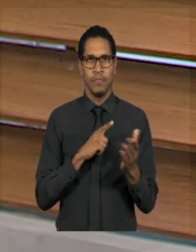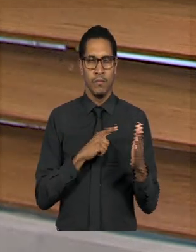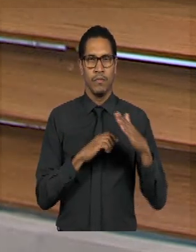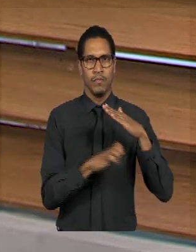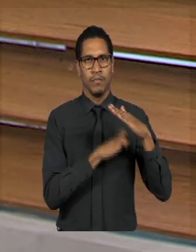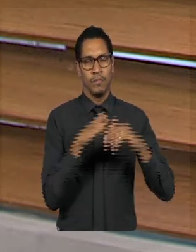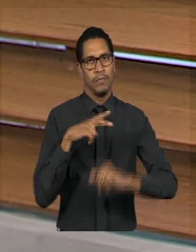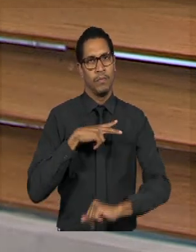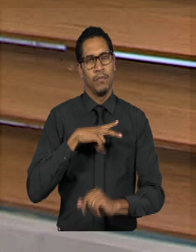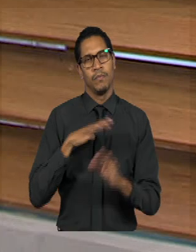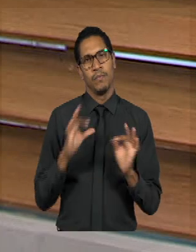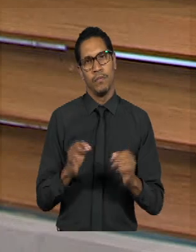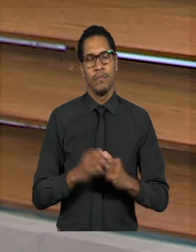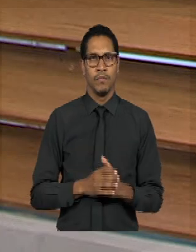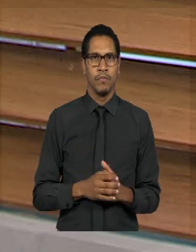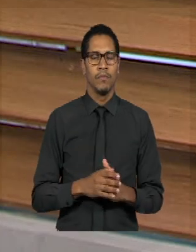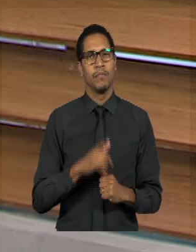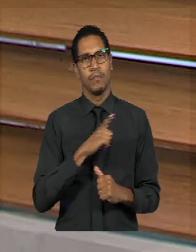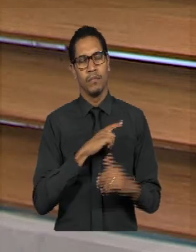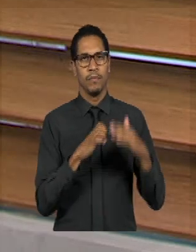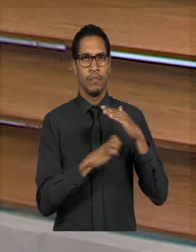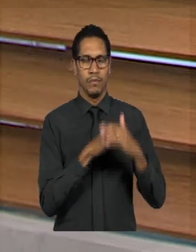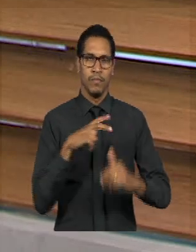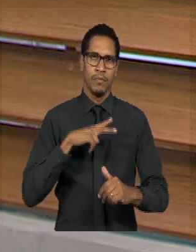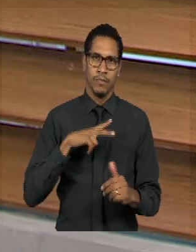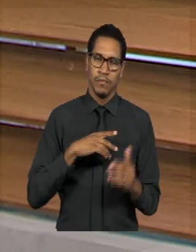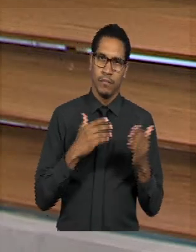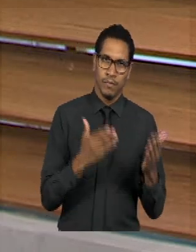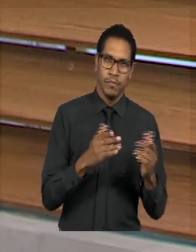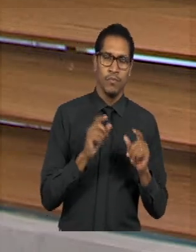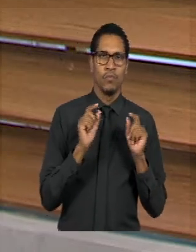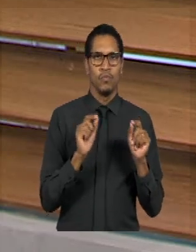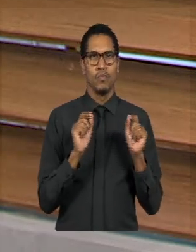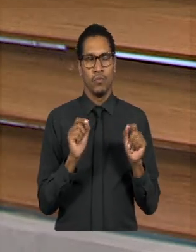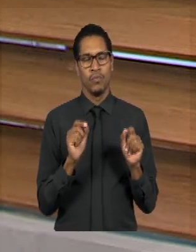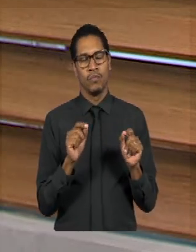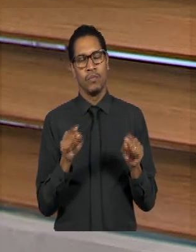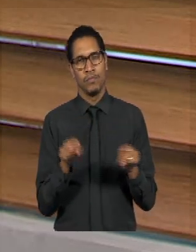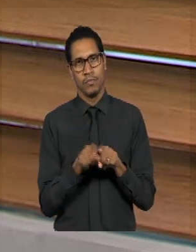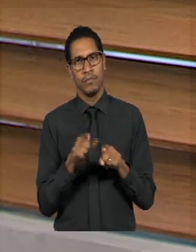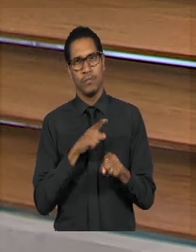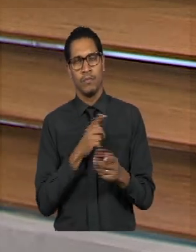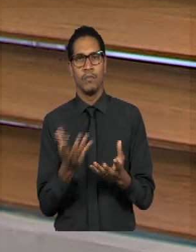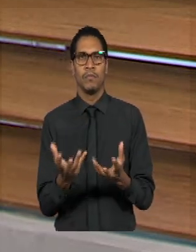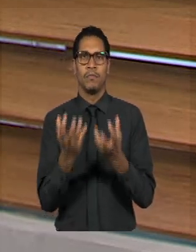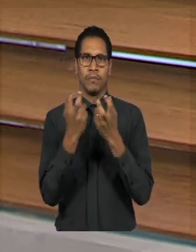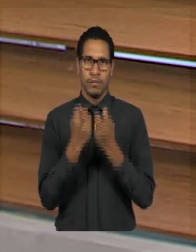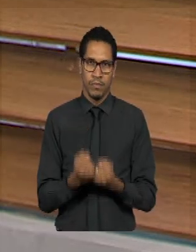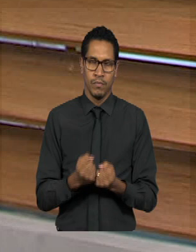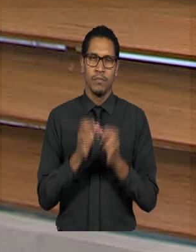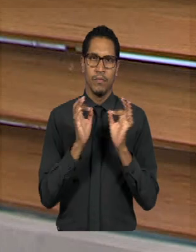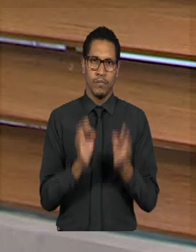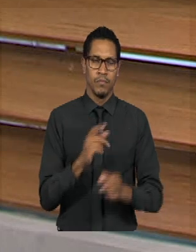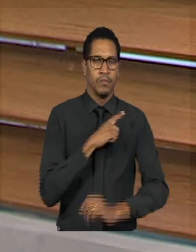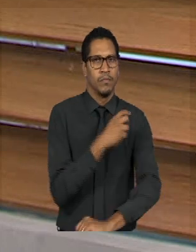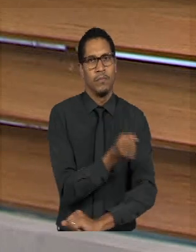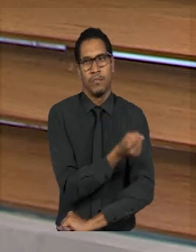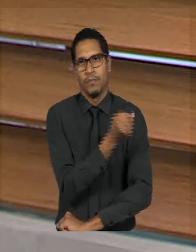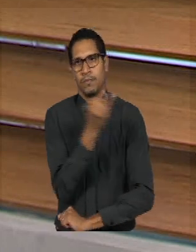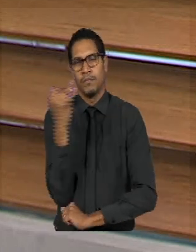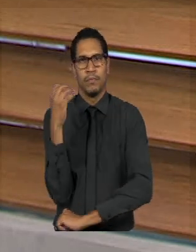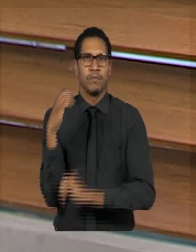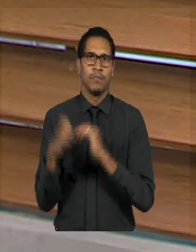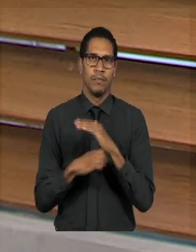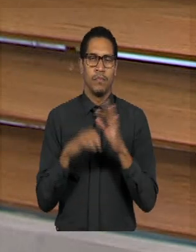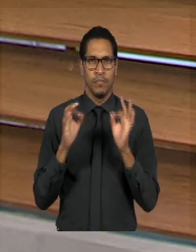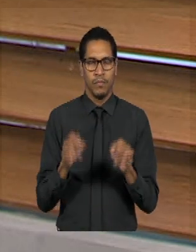empresa privada. Então, tem as empresas privadas que abraçam a causa, que hoje nós temos muitas empresas privadas,